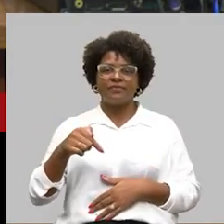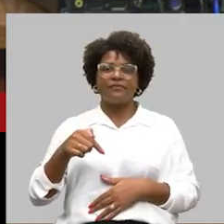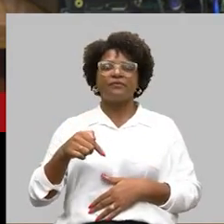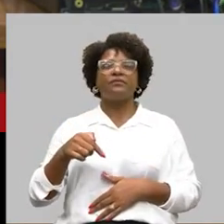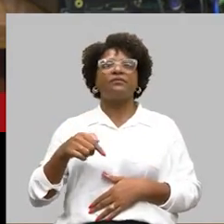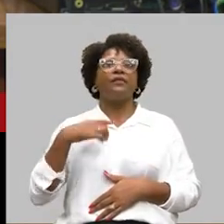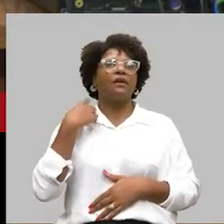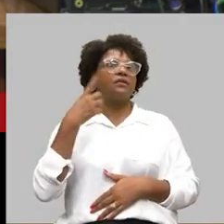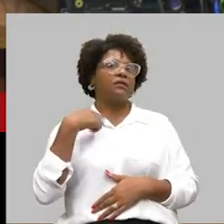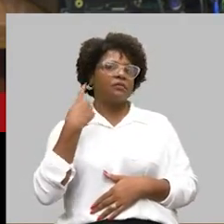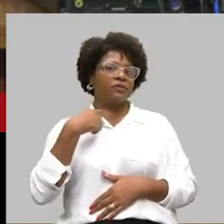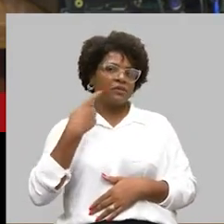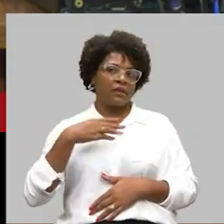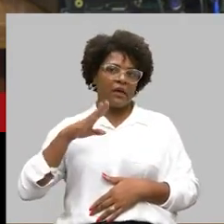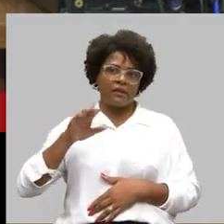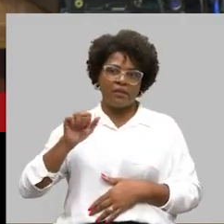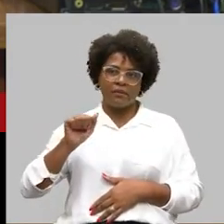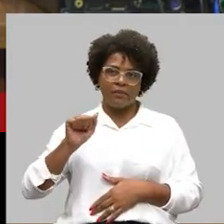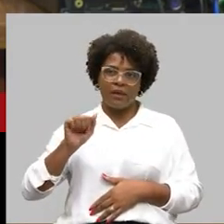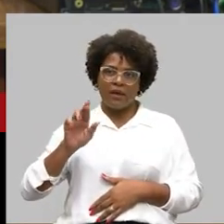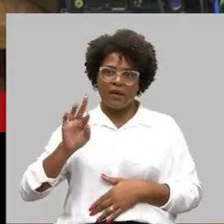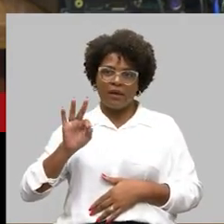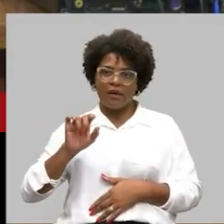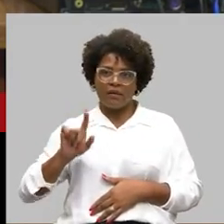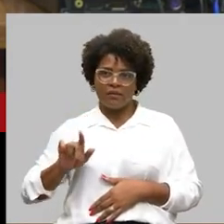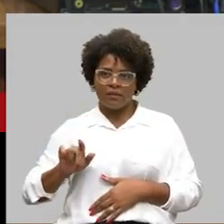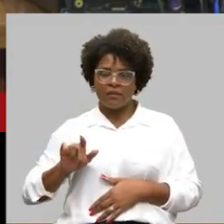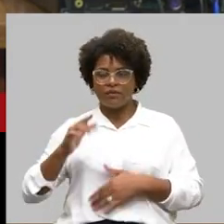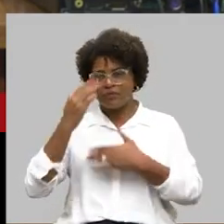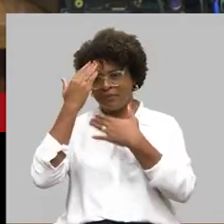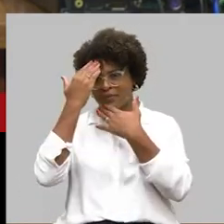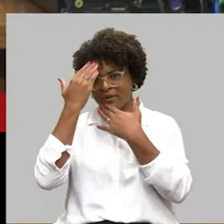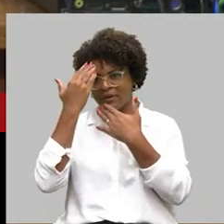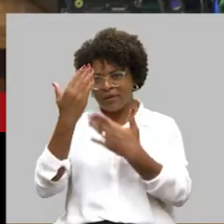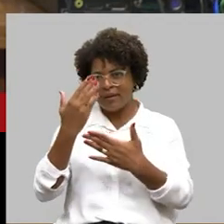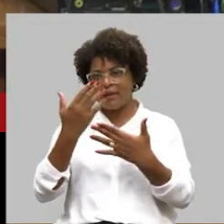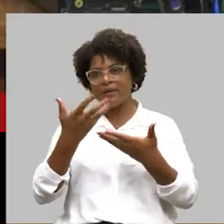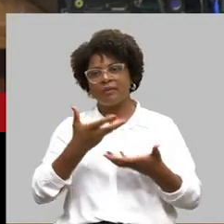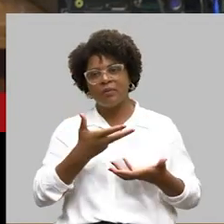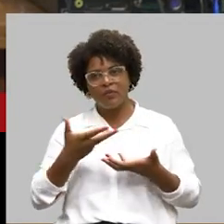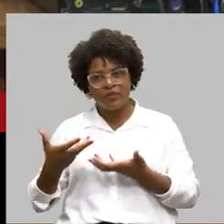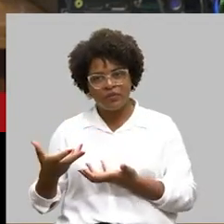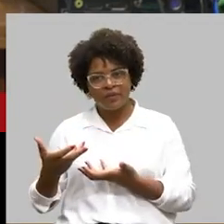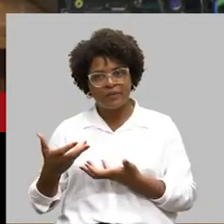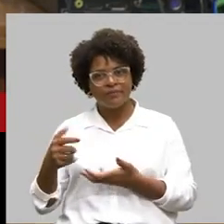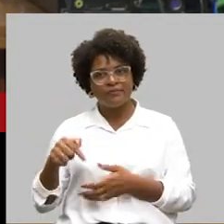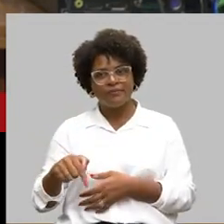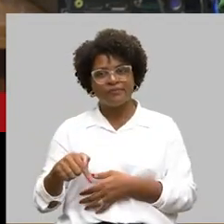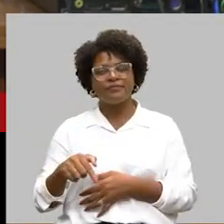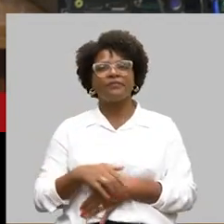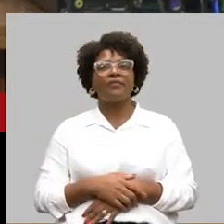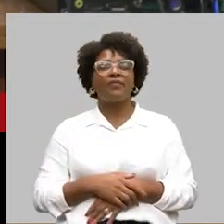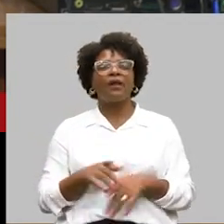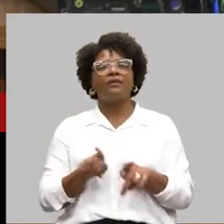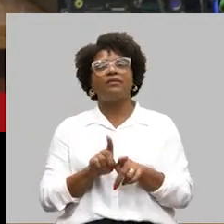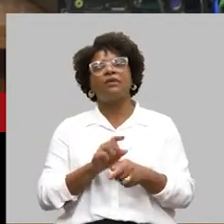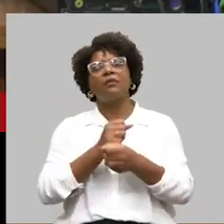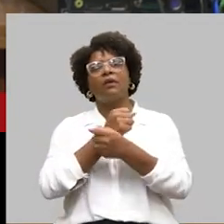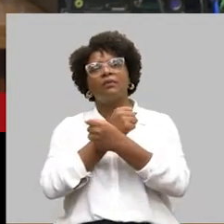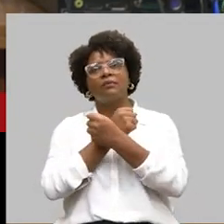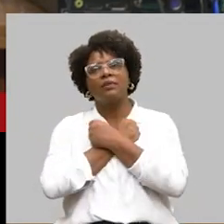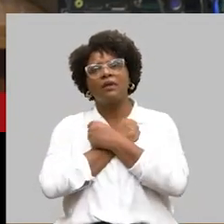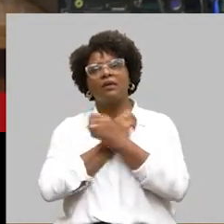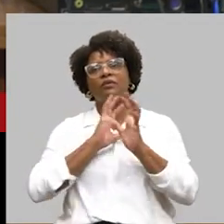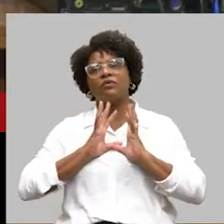deputada Beatriz Cerqueira muito obrigada pelo convite eu trago também um abraço né a